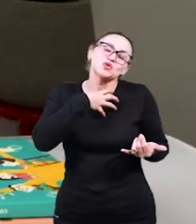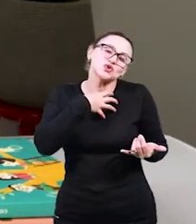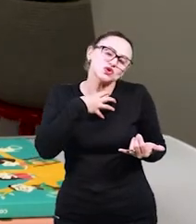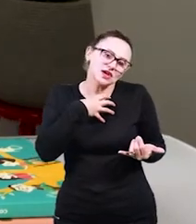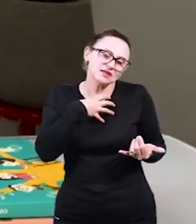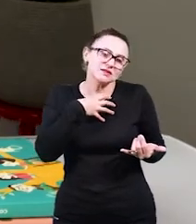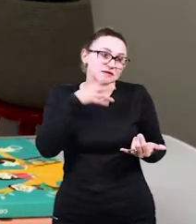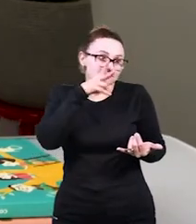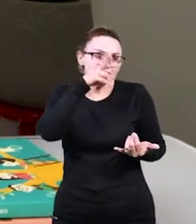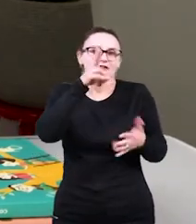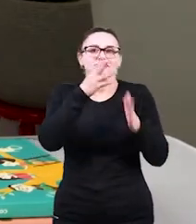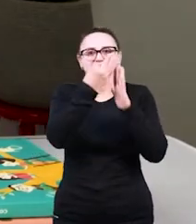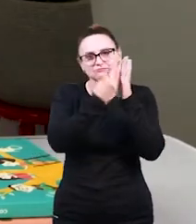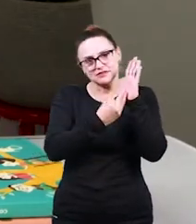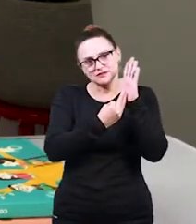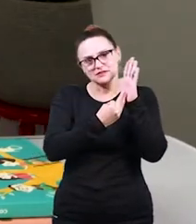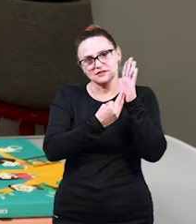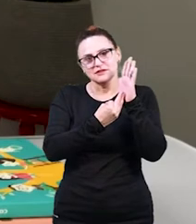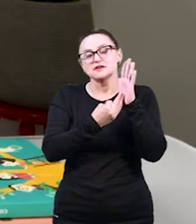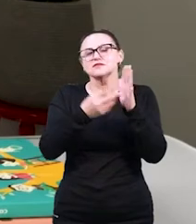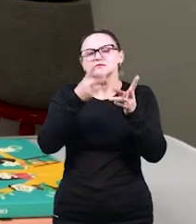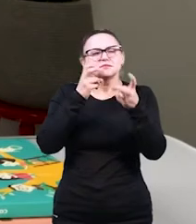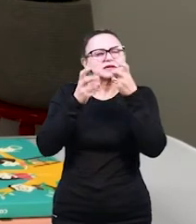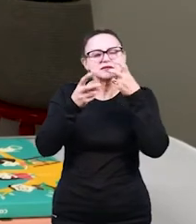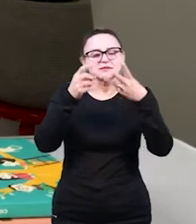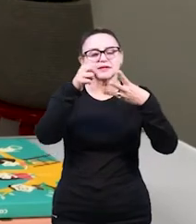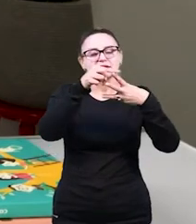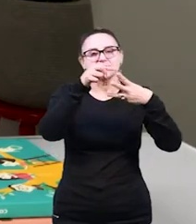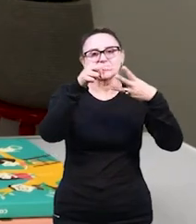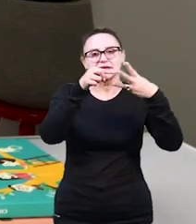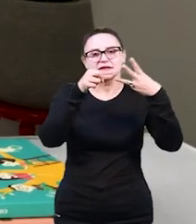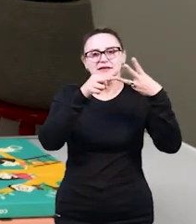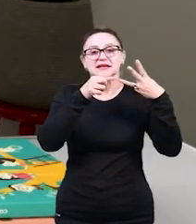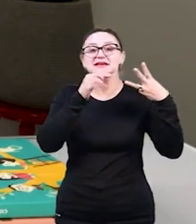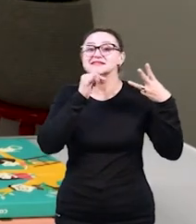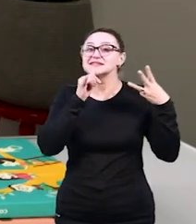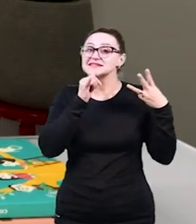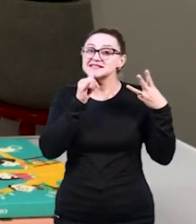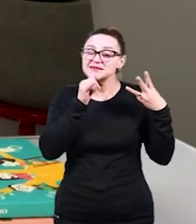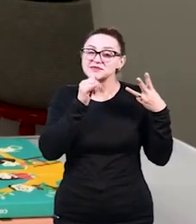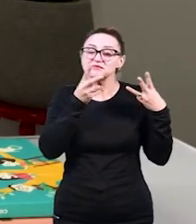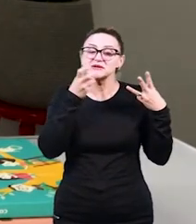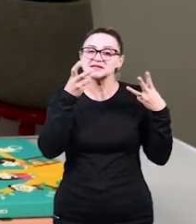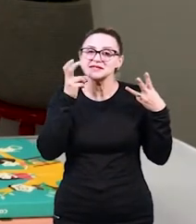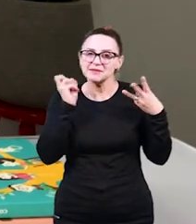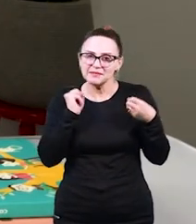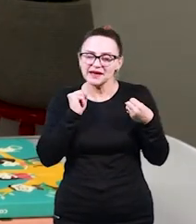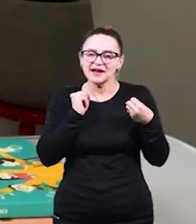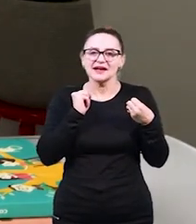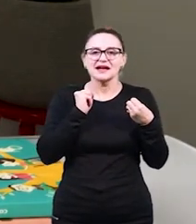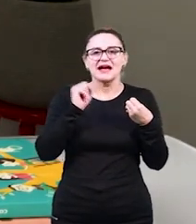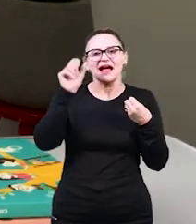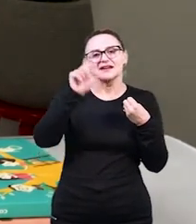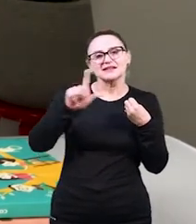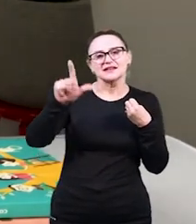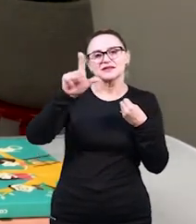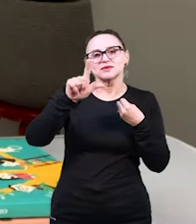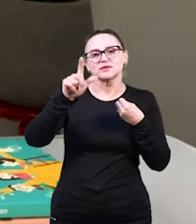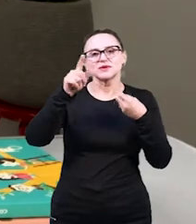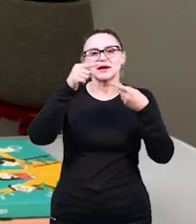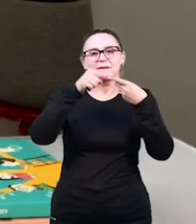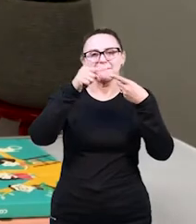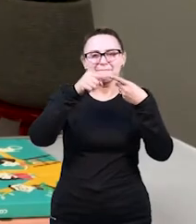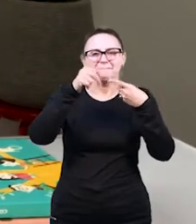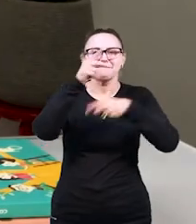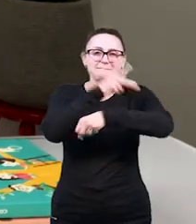de uma forma mais forte no texto. Então a gente vai ver esses três exemplos e no final vocês vão conseguir perceber a diferença entre uma literatura mais